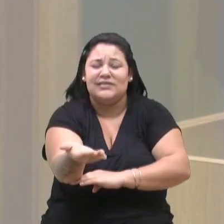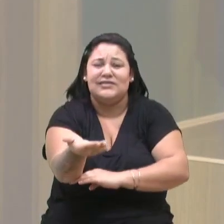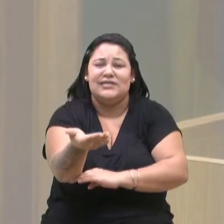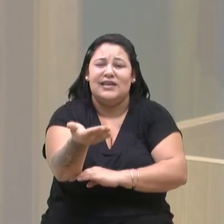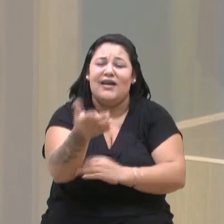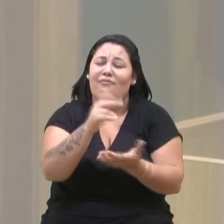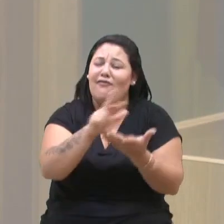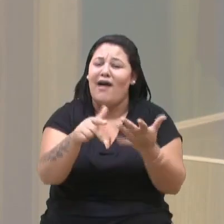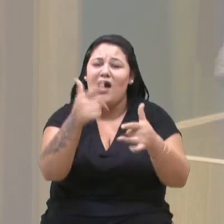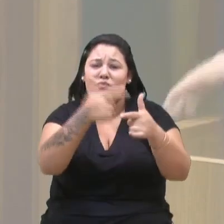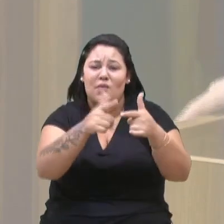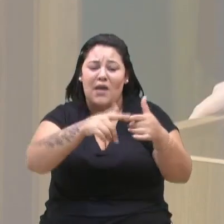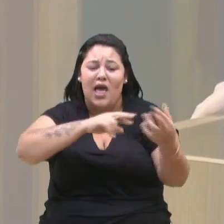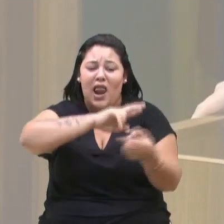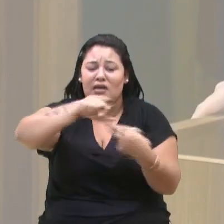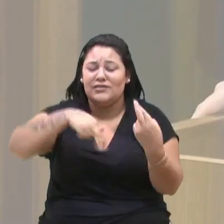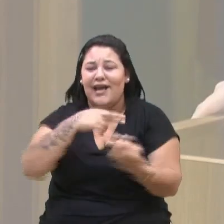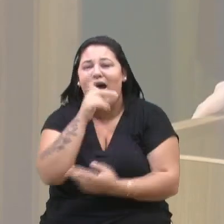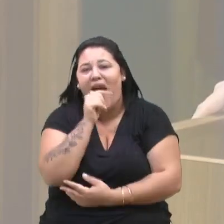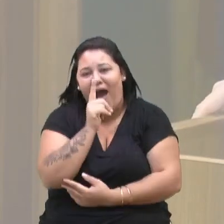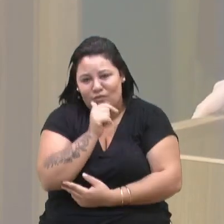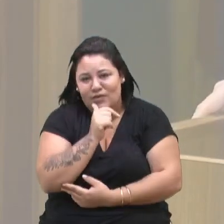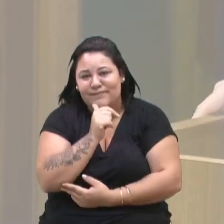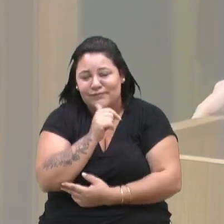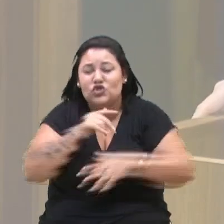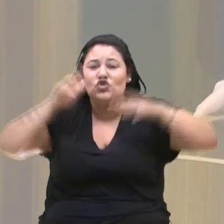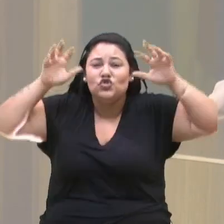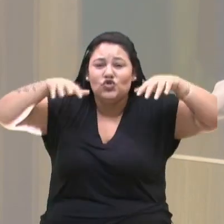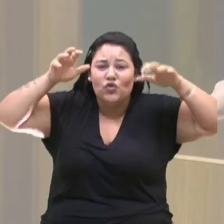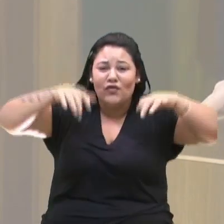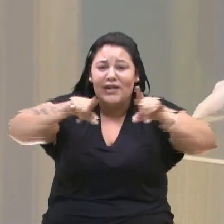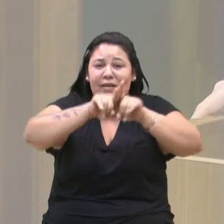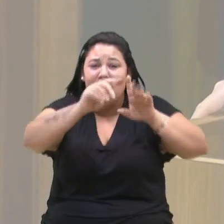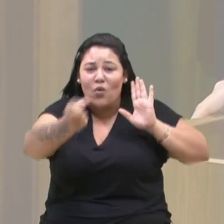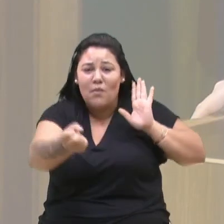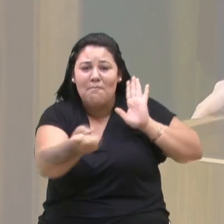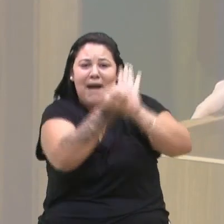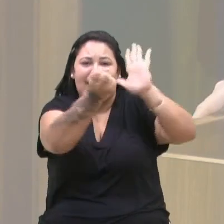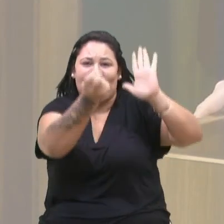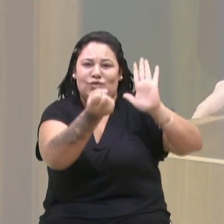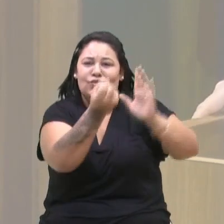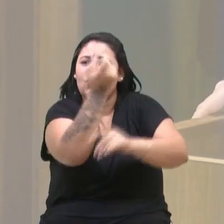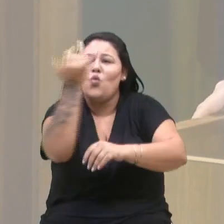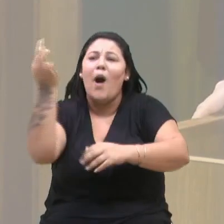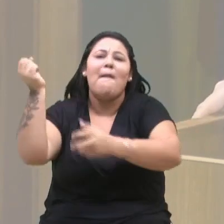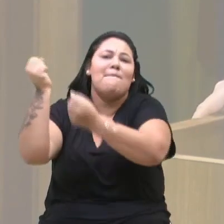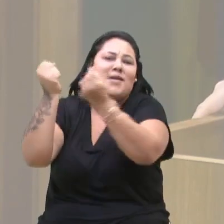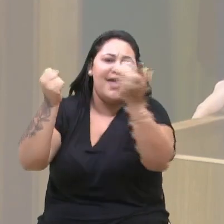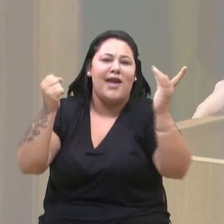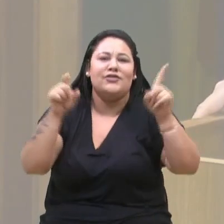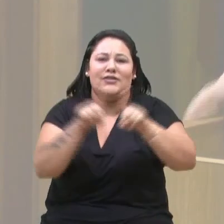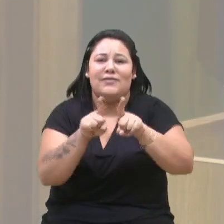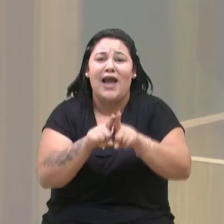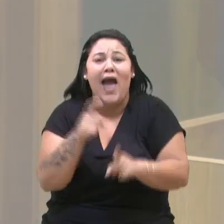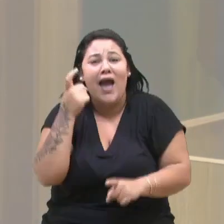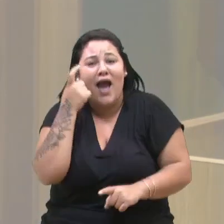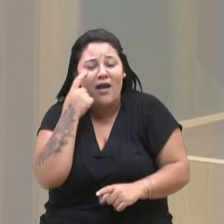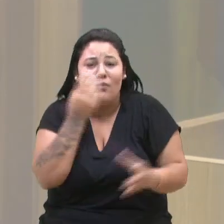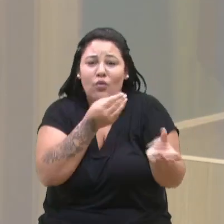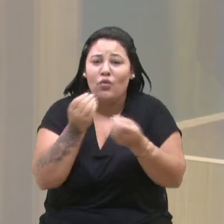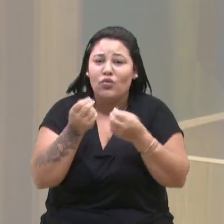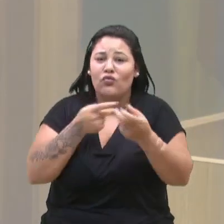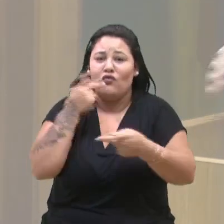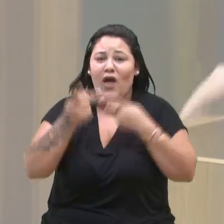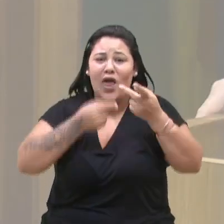na questão da água e também o impacto que dá no meio ambiente, né? A gente vê, muito foi falado aqui da questão